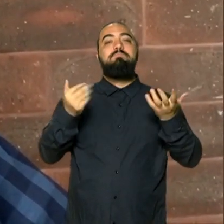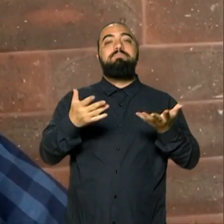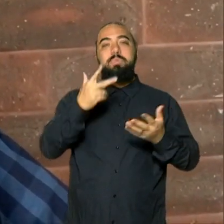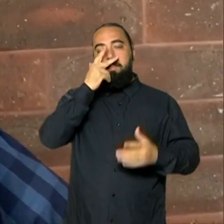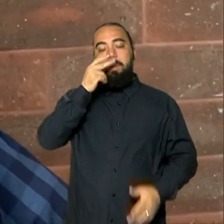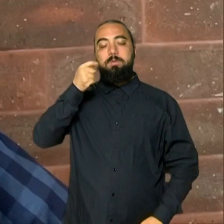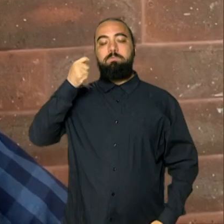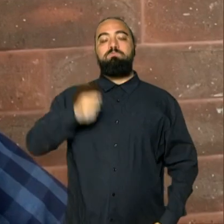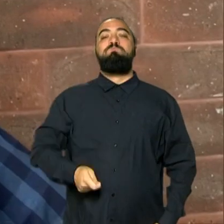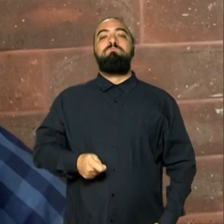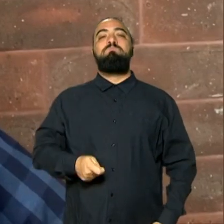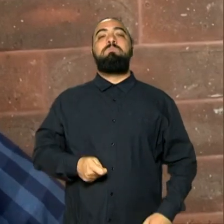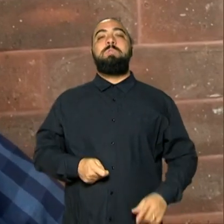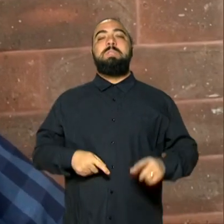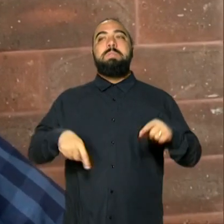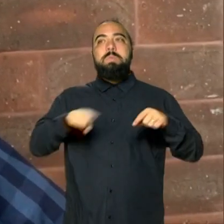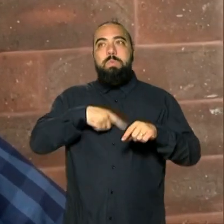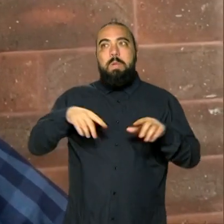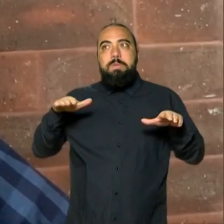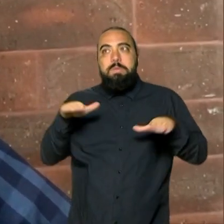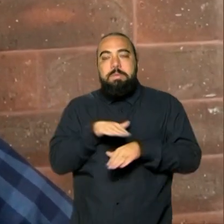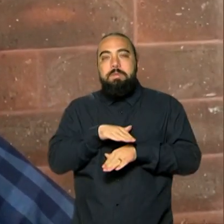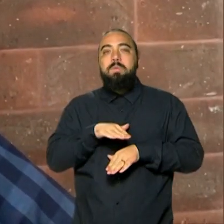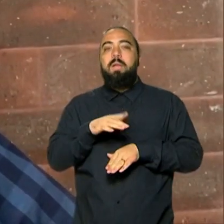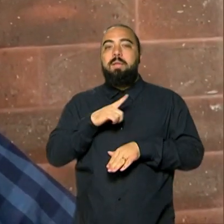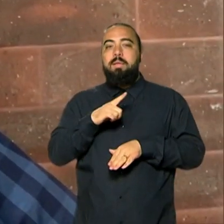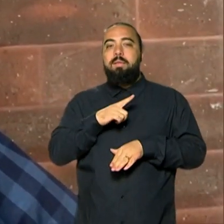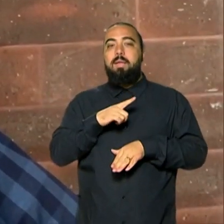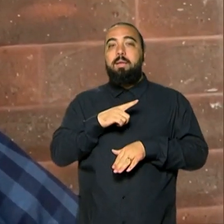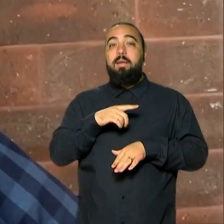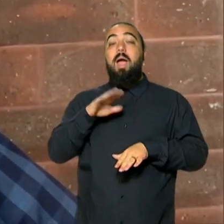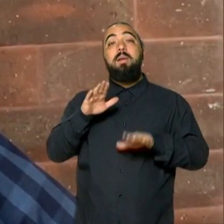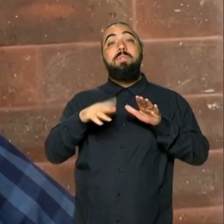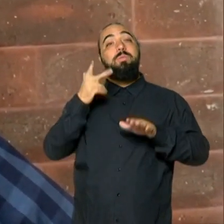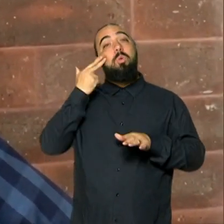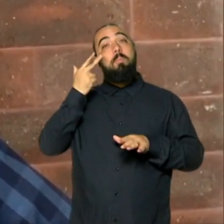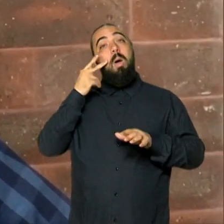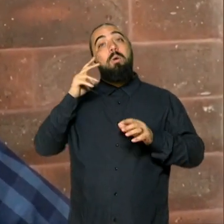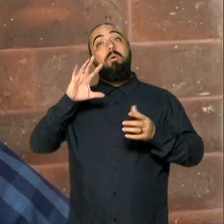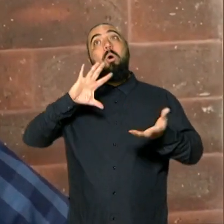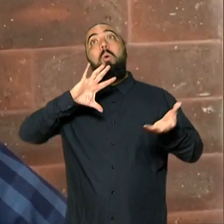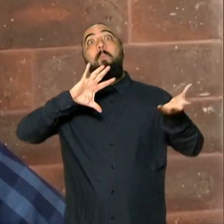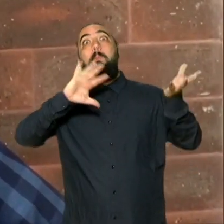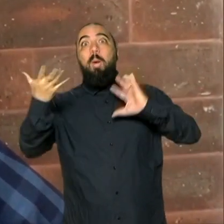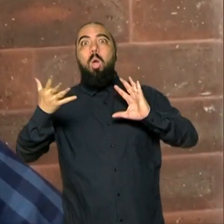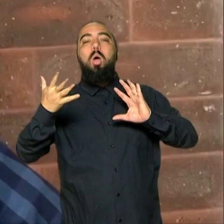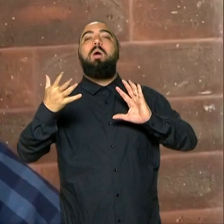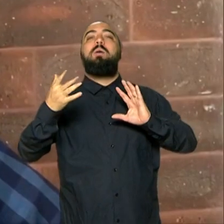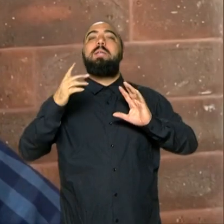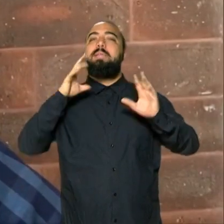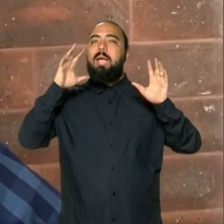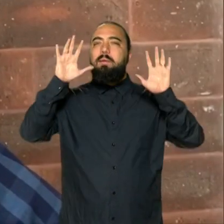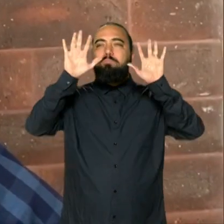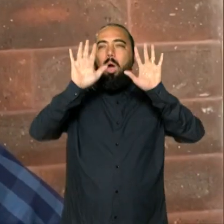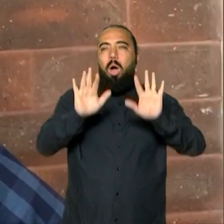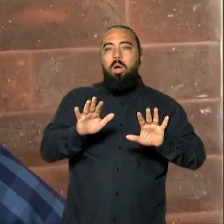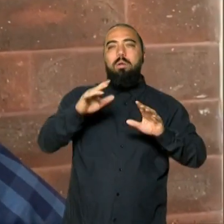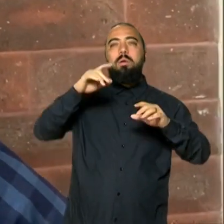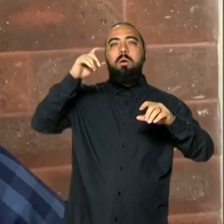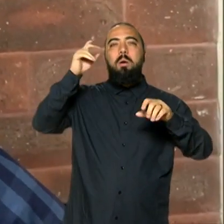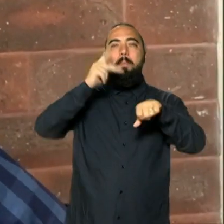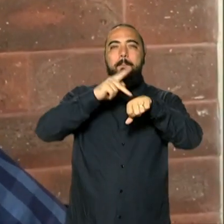local. Então é muito comum nós estarmos num dia lindo e de repente o dia vira totalmente. Nós temos neve, nós temos granizo, nós